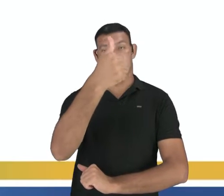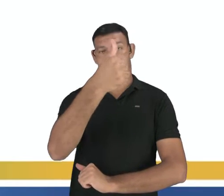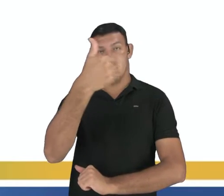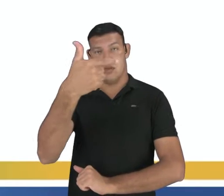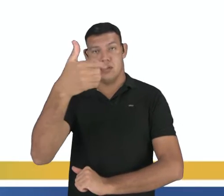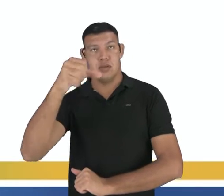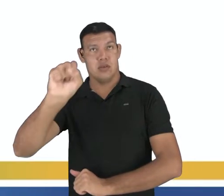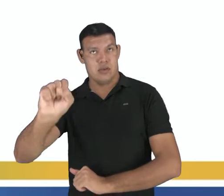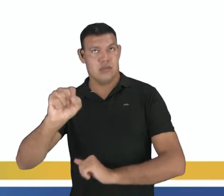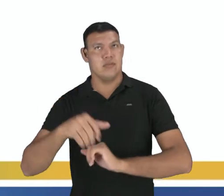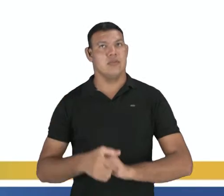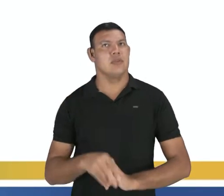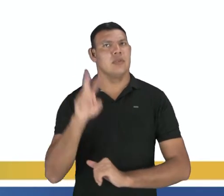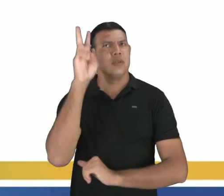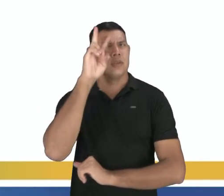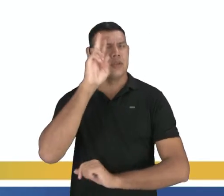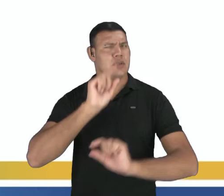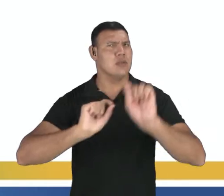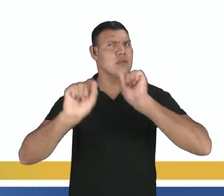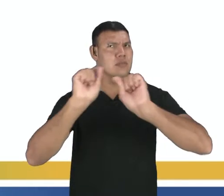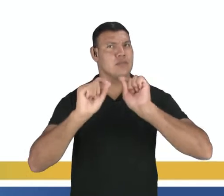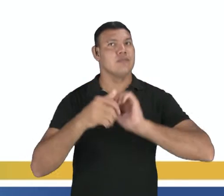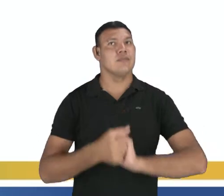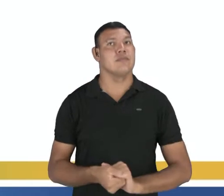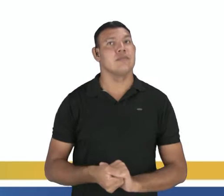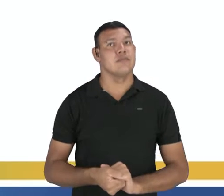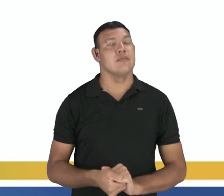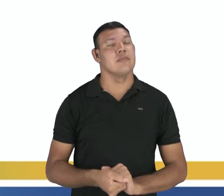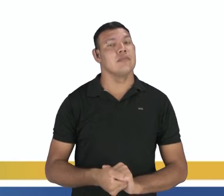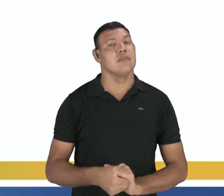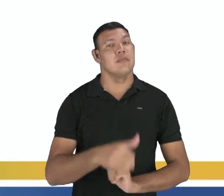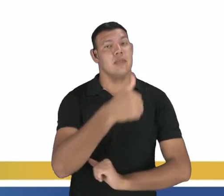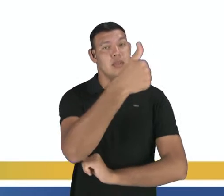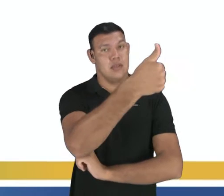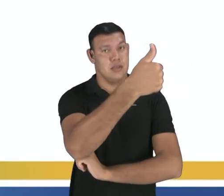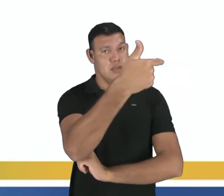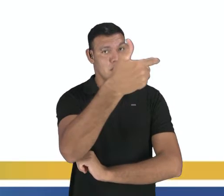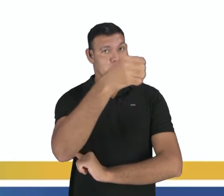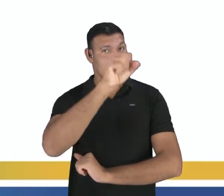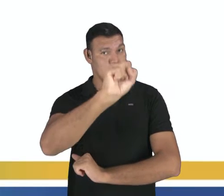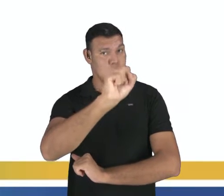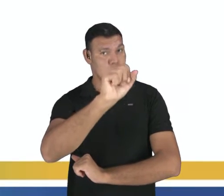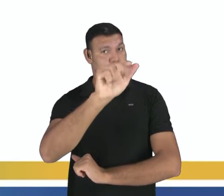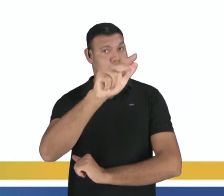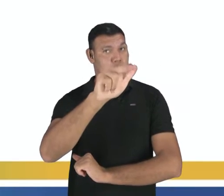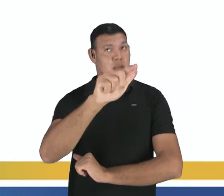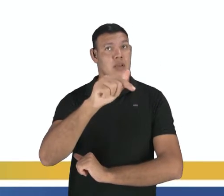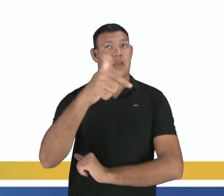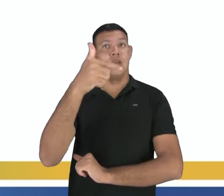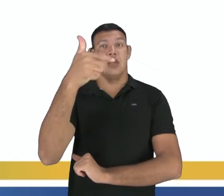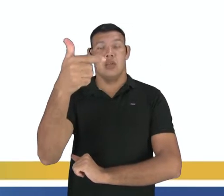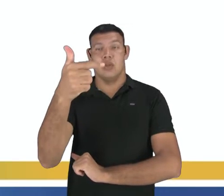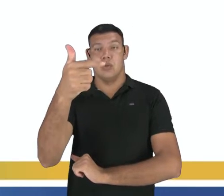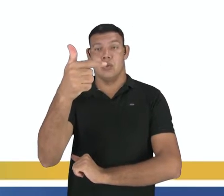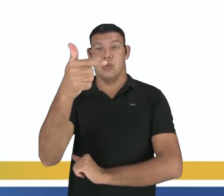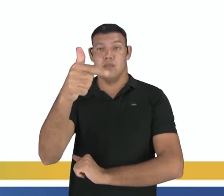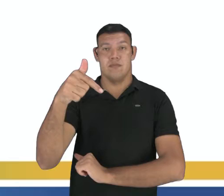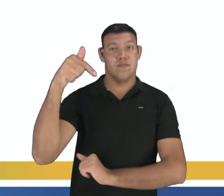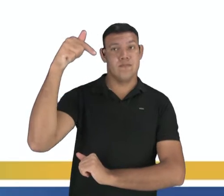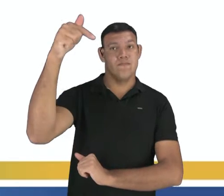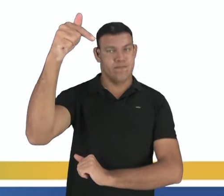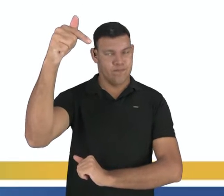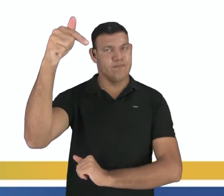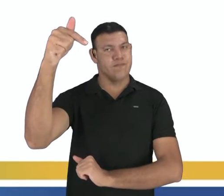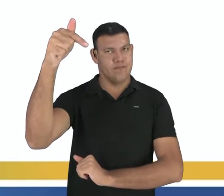preciso lembrar que o 128 ele é igual a 2 elevado à sétima